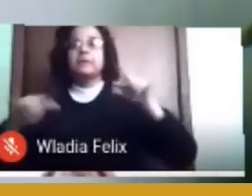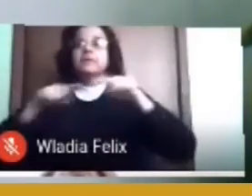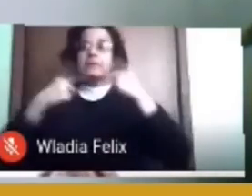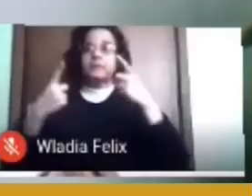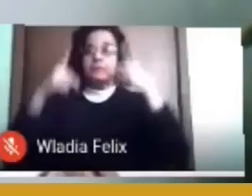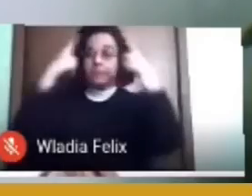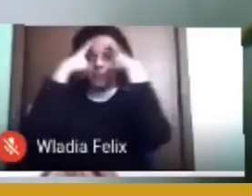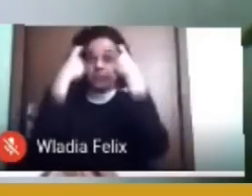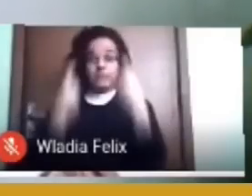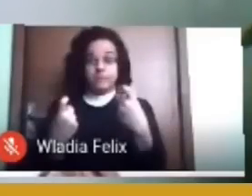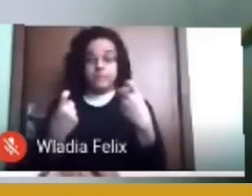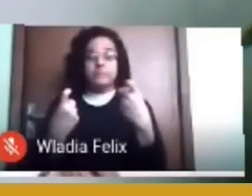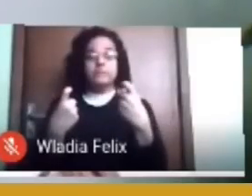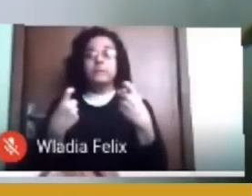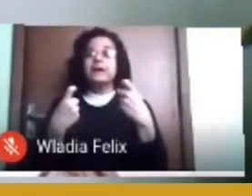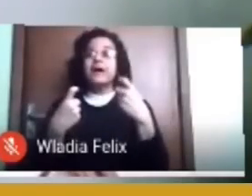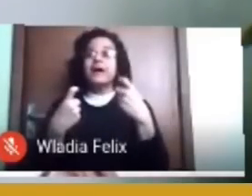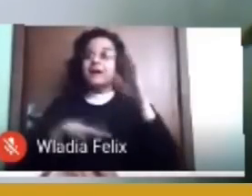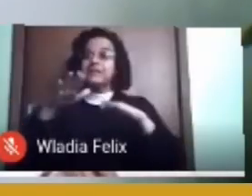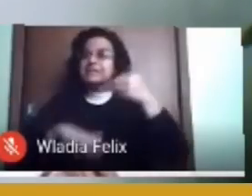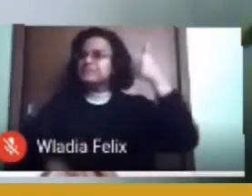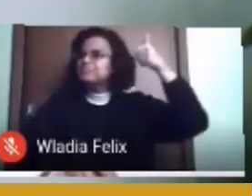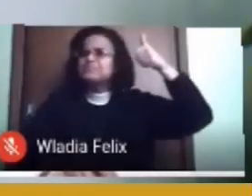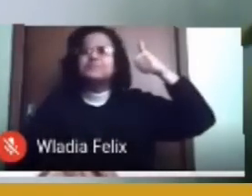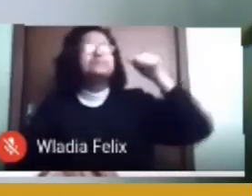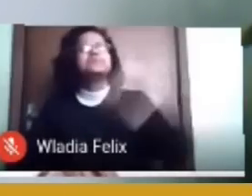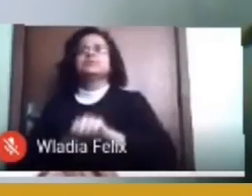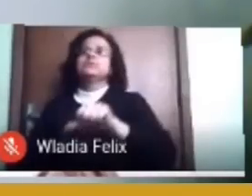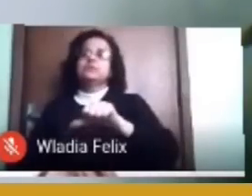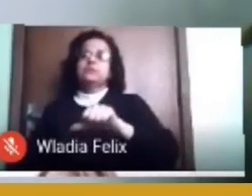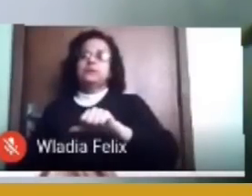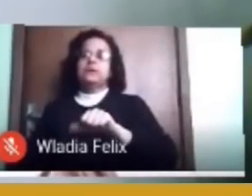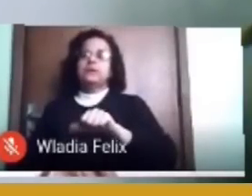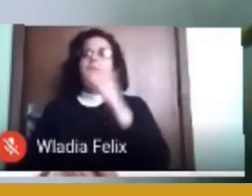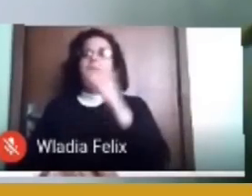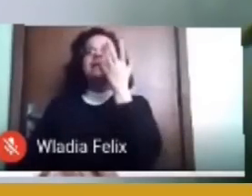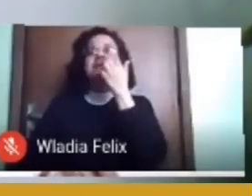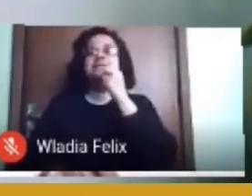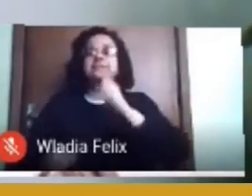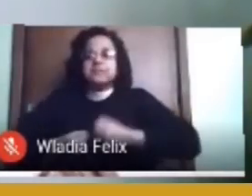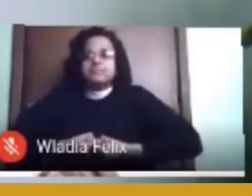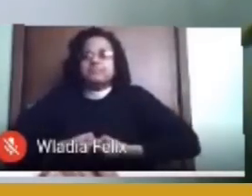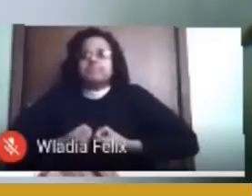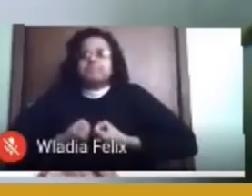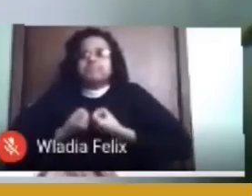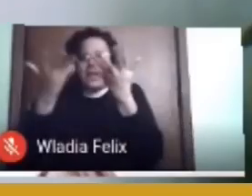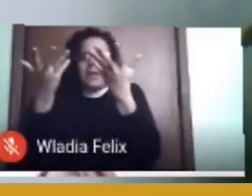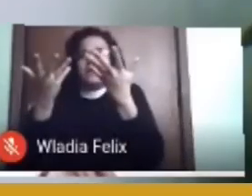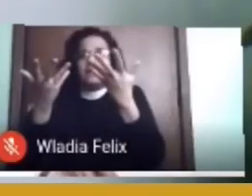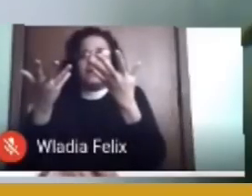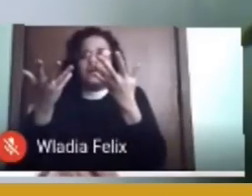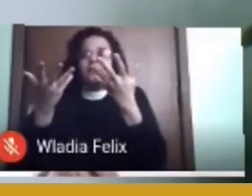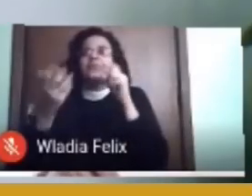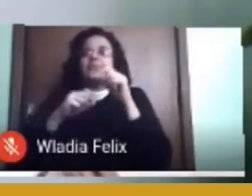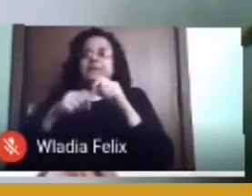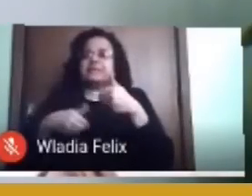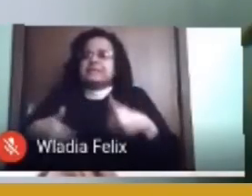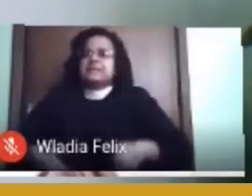conseguir eliminar aquela dor, porque ela fica repetindo aquela cena, aquela ação várias